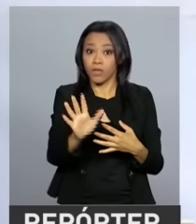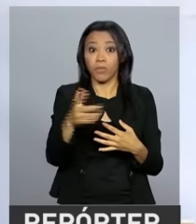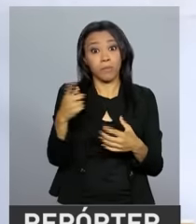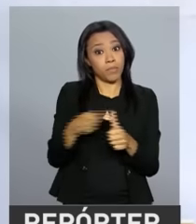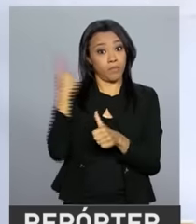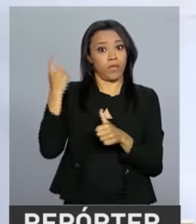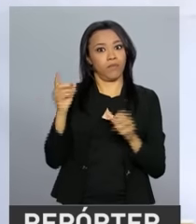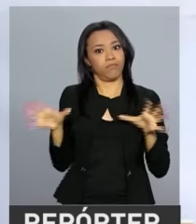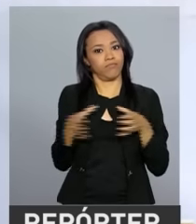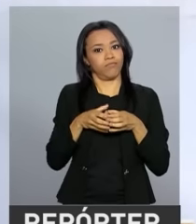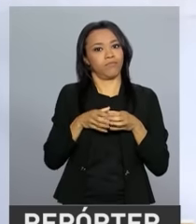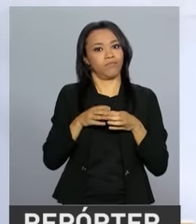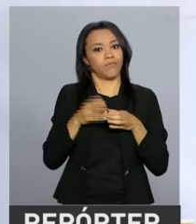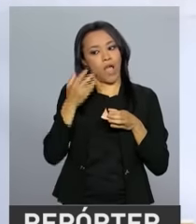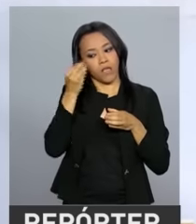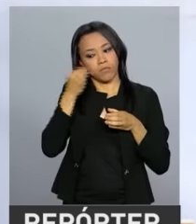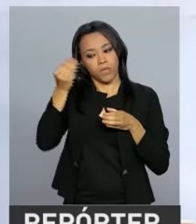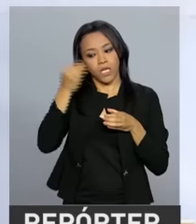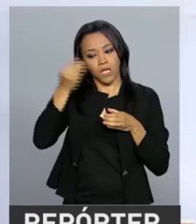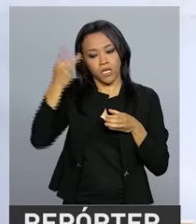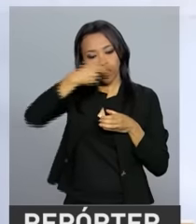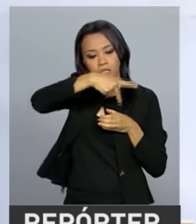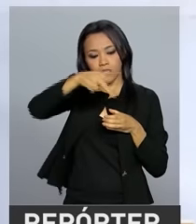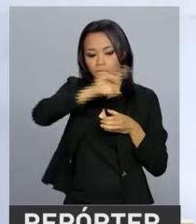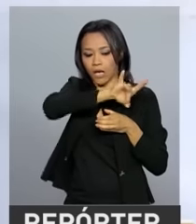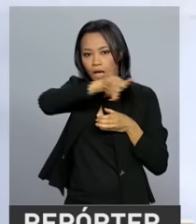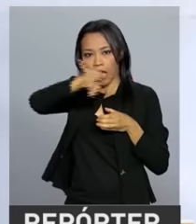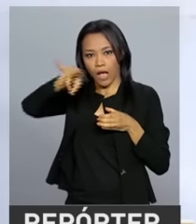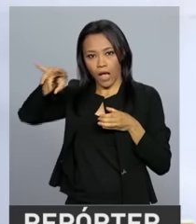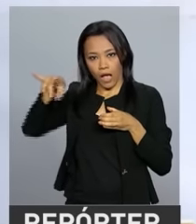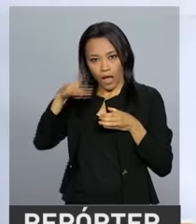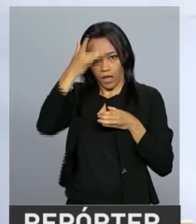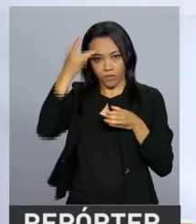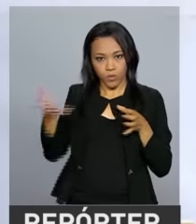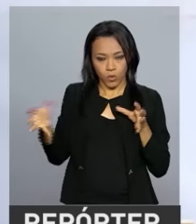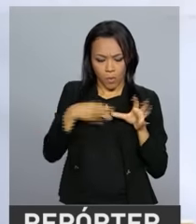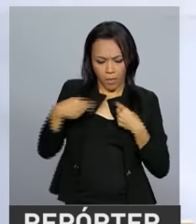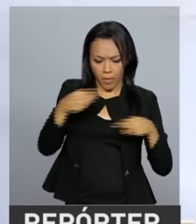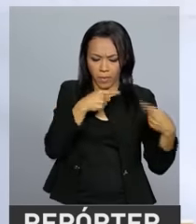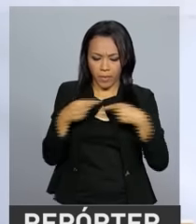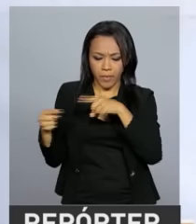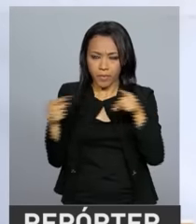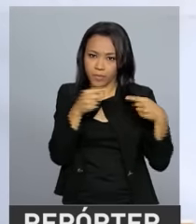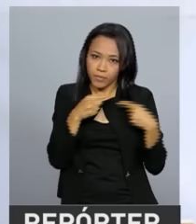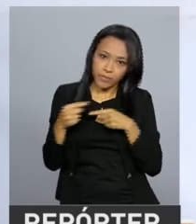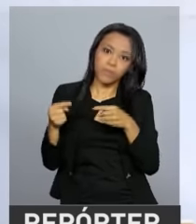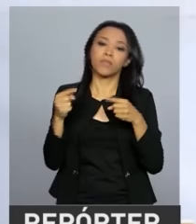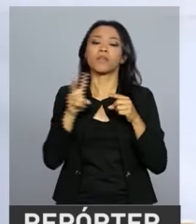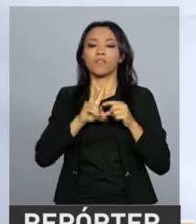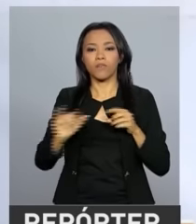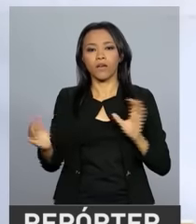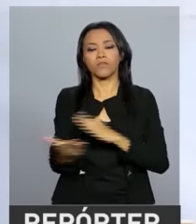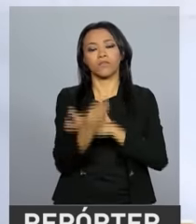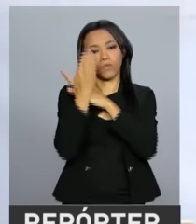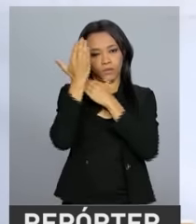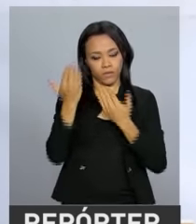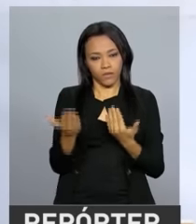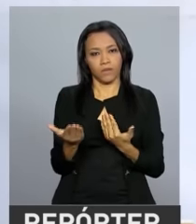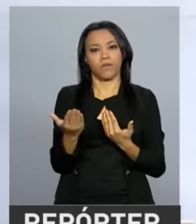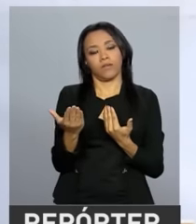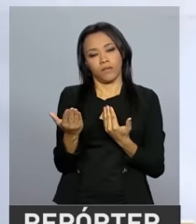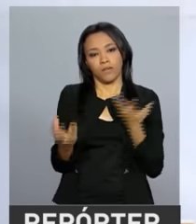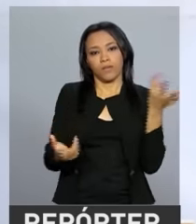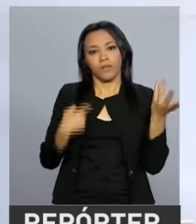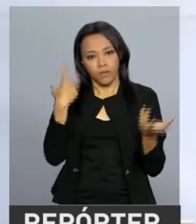né? Então, vamos ver a experiência aqui, tem um cabedal de experiência muito grande que poderá nos ajudar muito